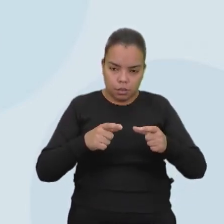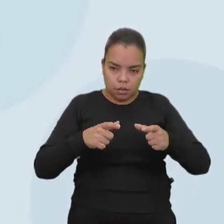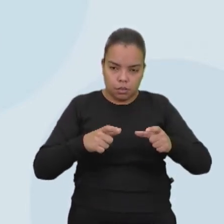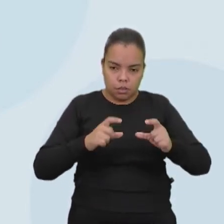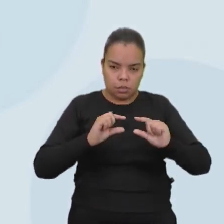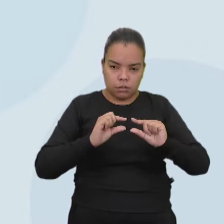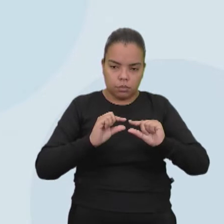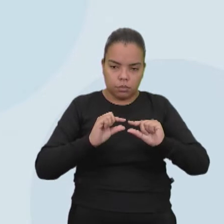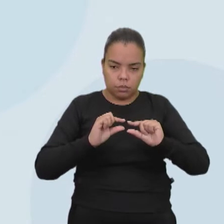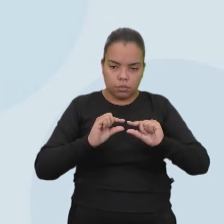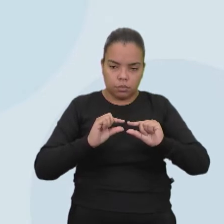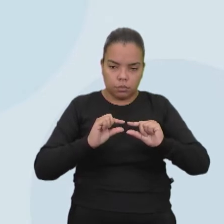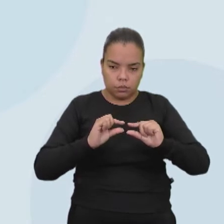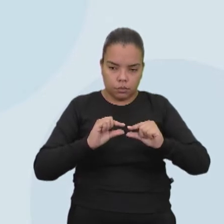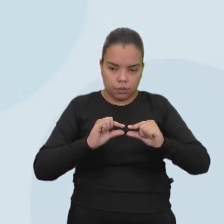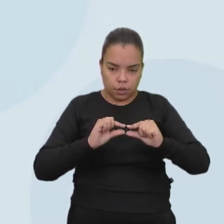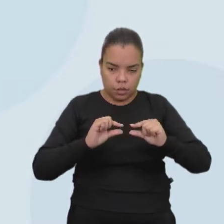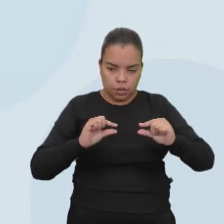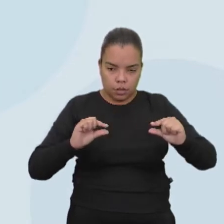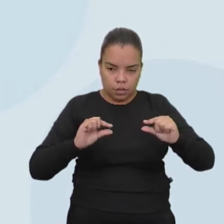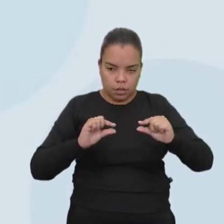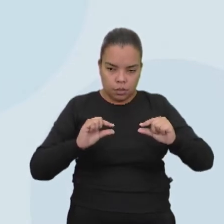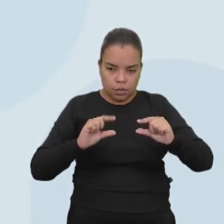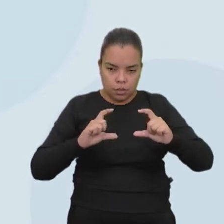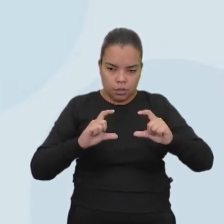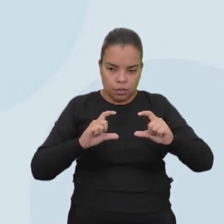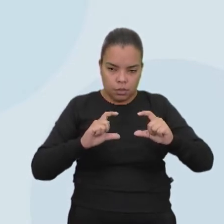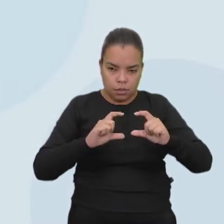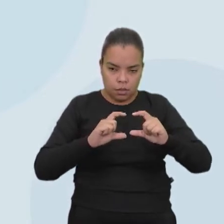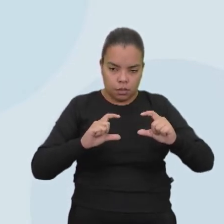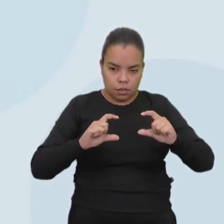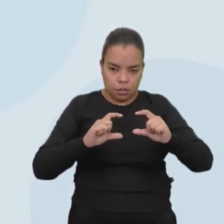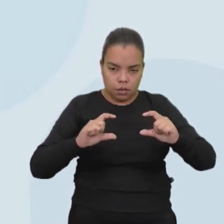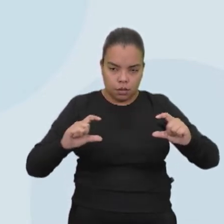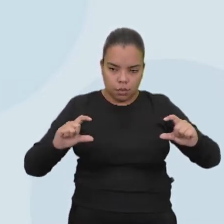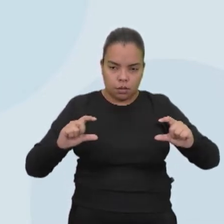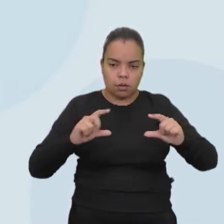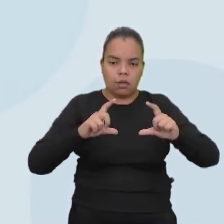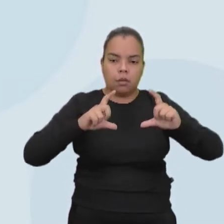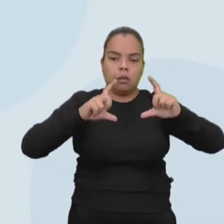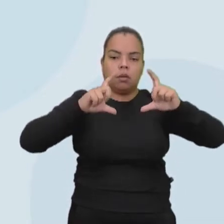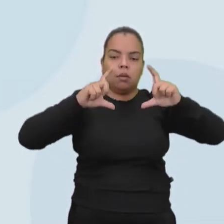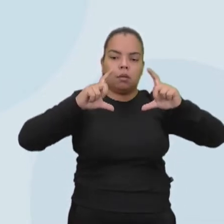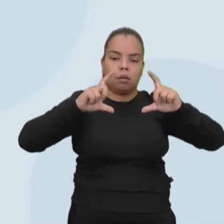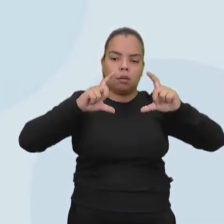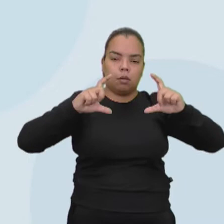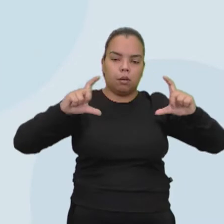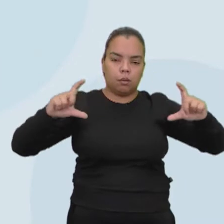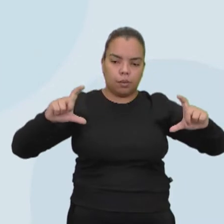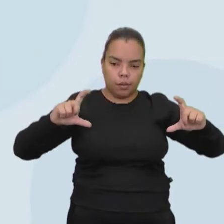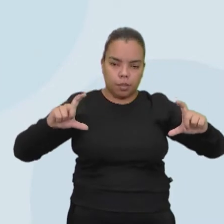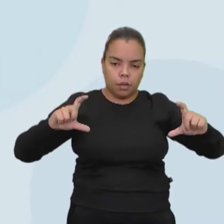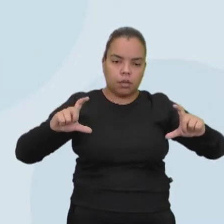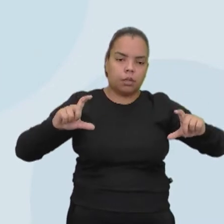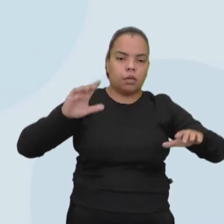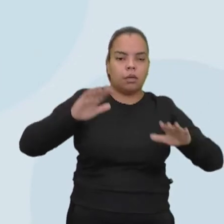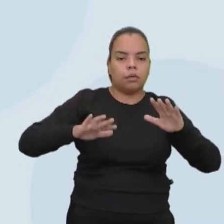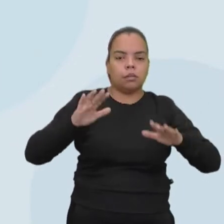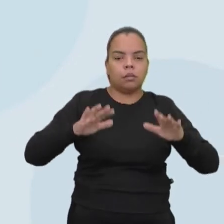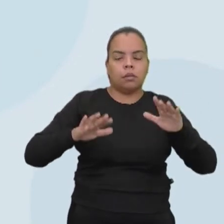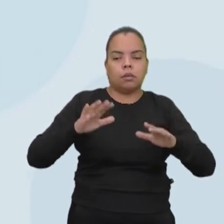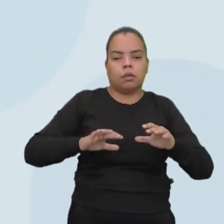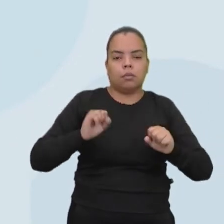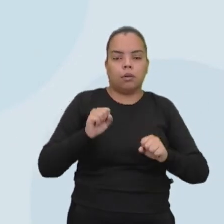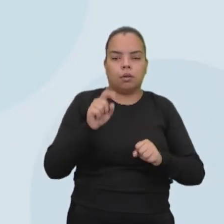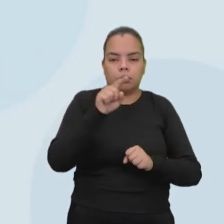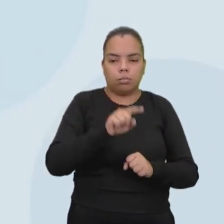depois o professor pode estar trabalhando, né, com os alunos na sala de aula, né, fragmentos aí arredondados, ou que